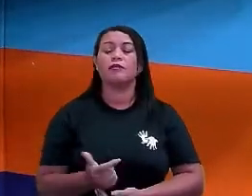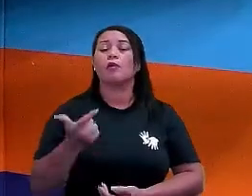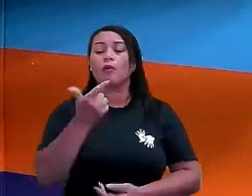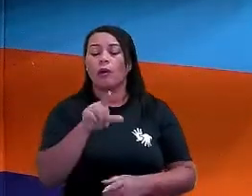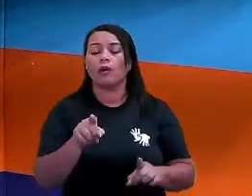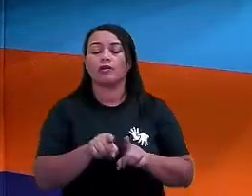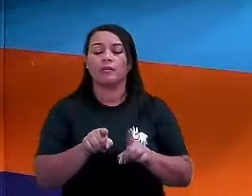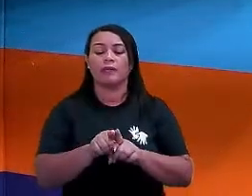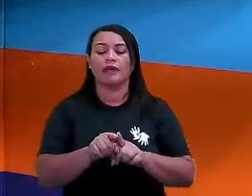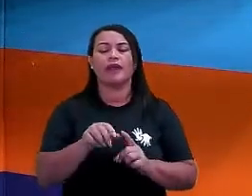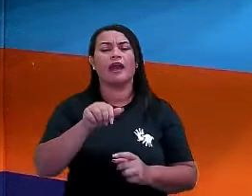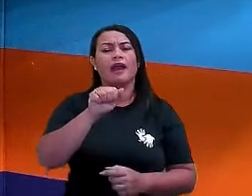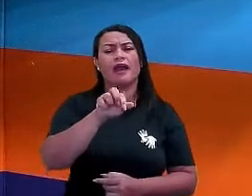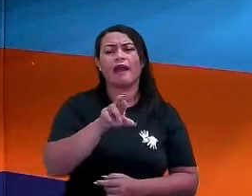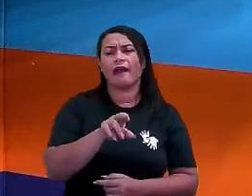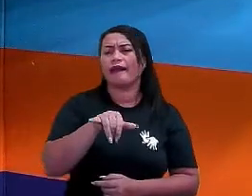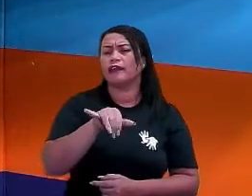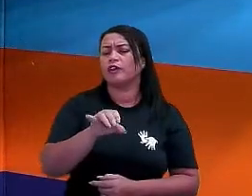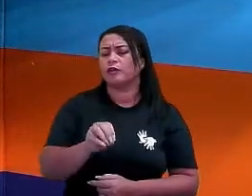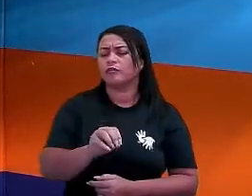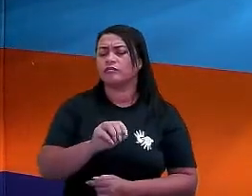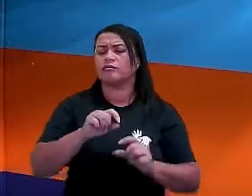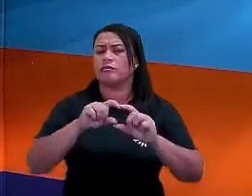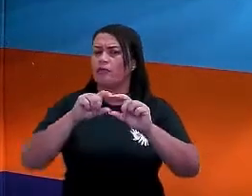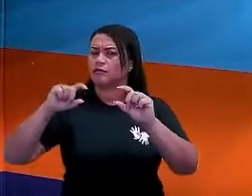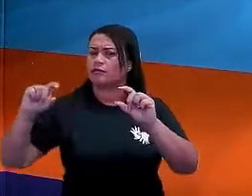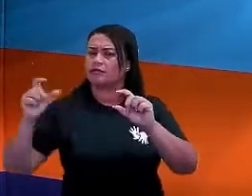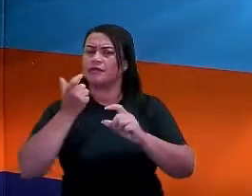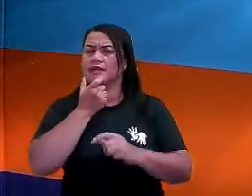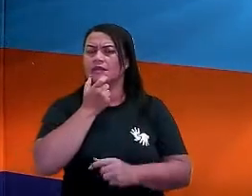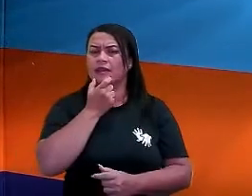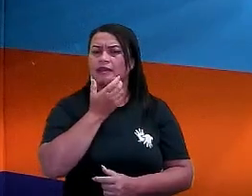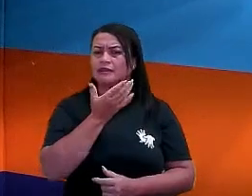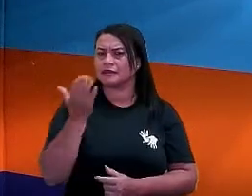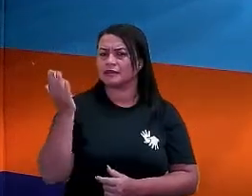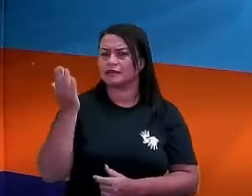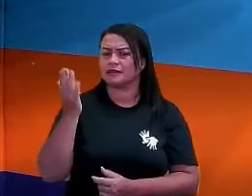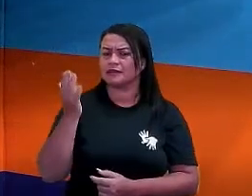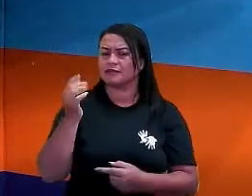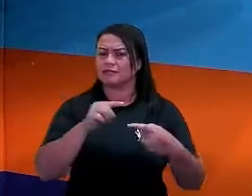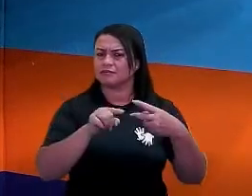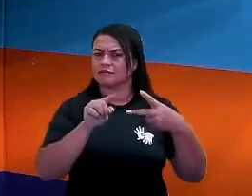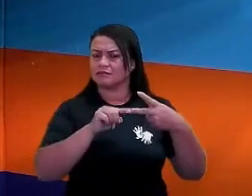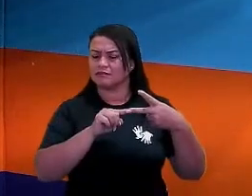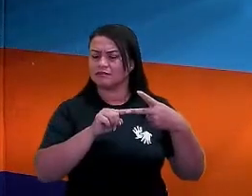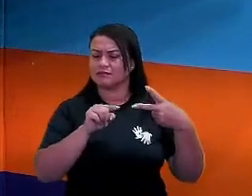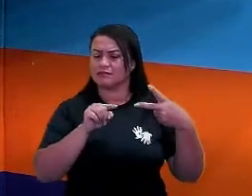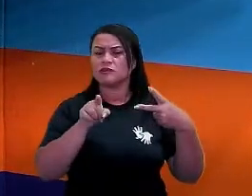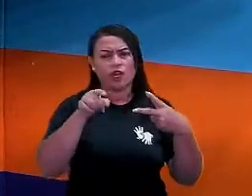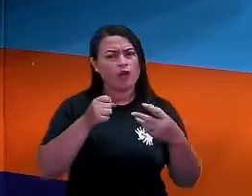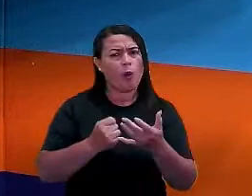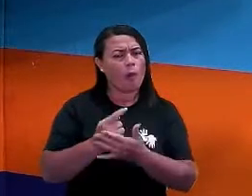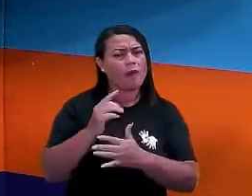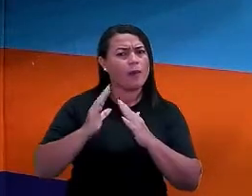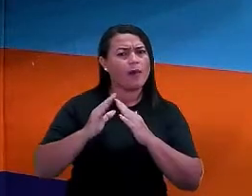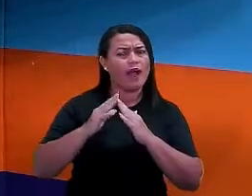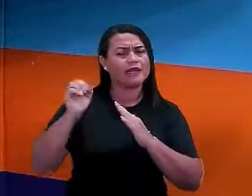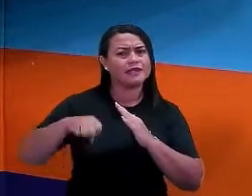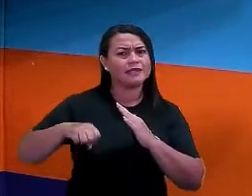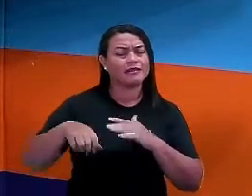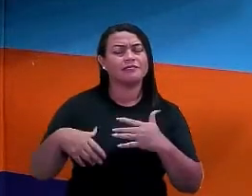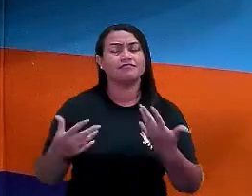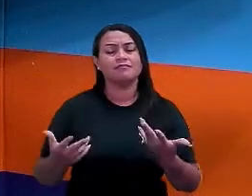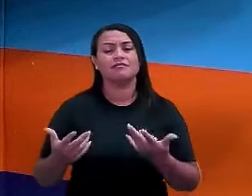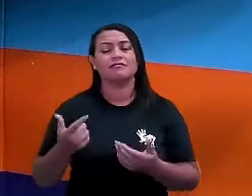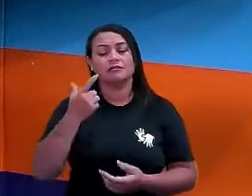aí. Are you going to buy a house? Are you going to buy a house? Você vai comprar uma casa? Bem, se eu estou usando